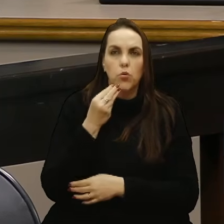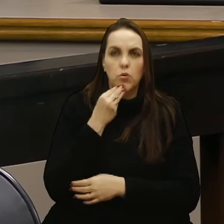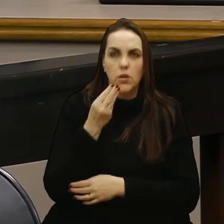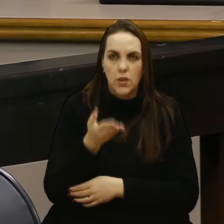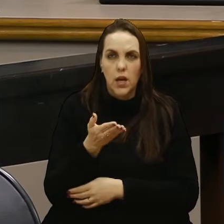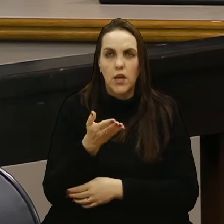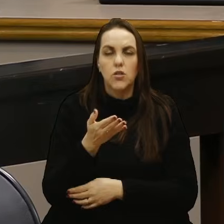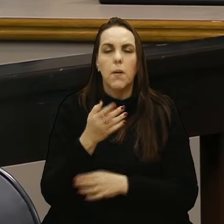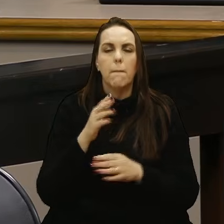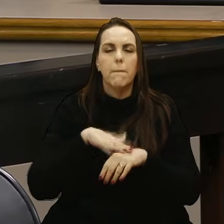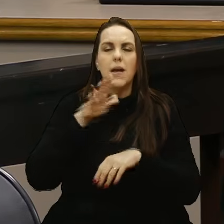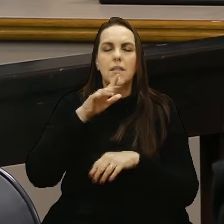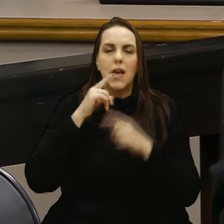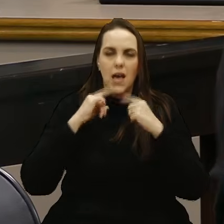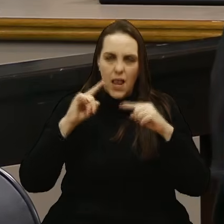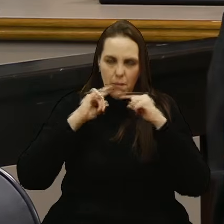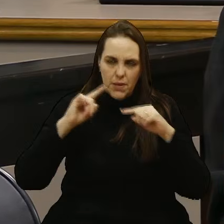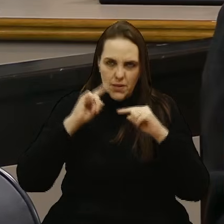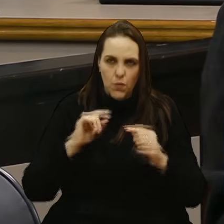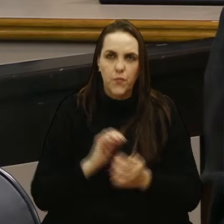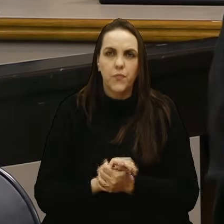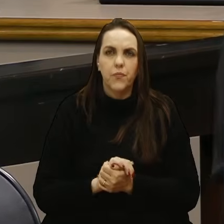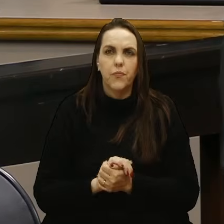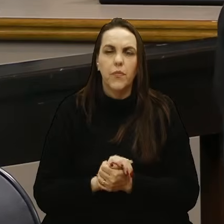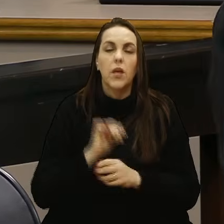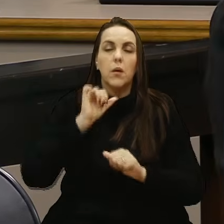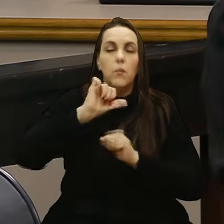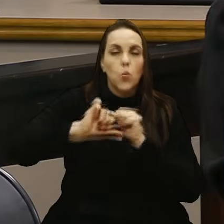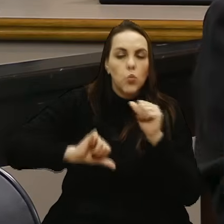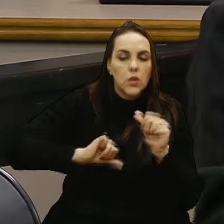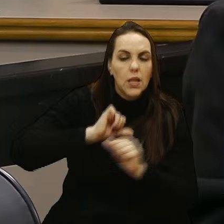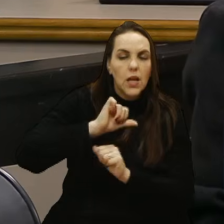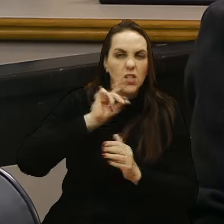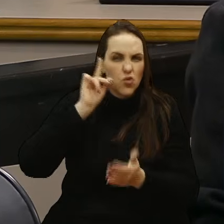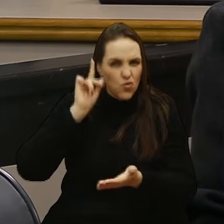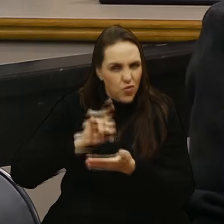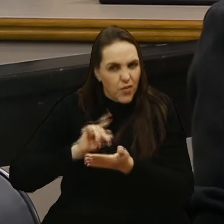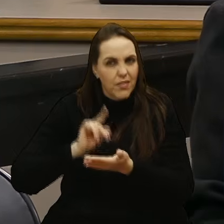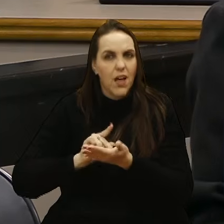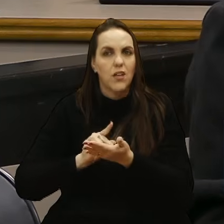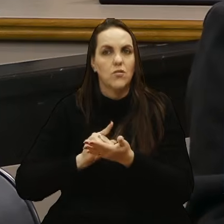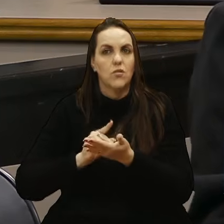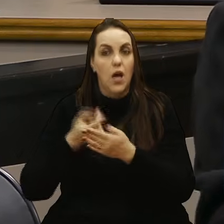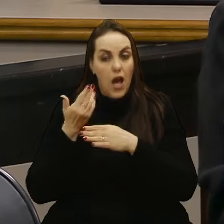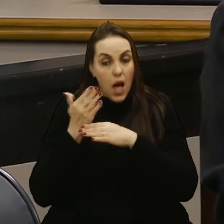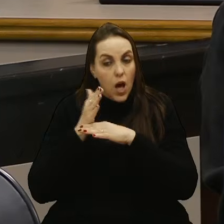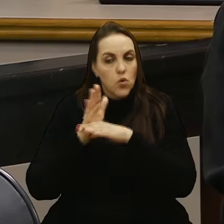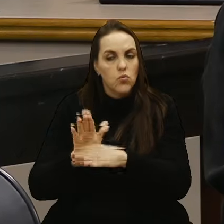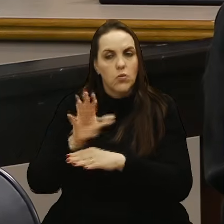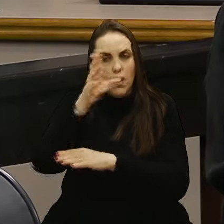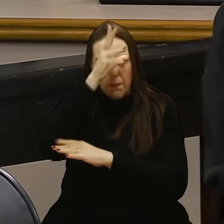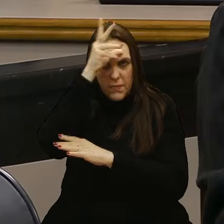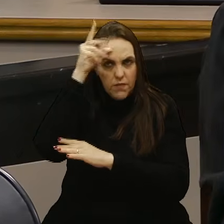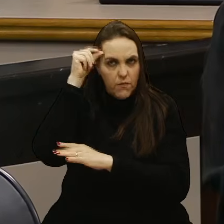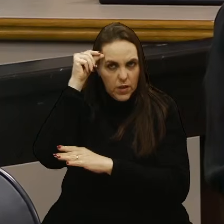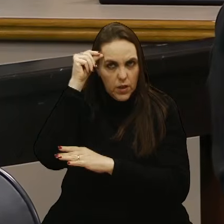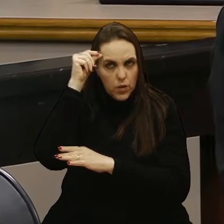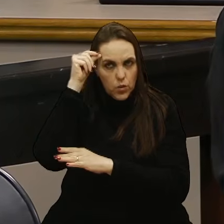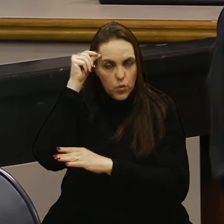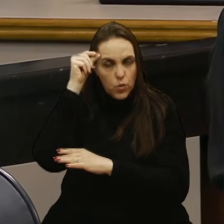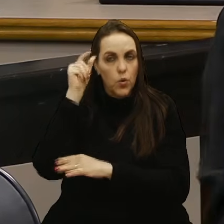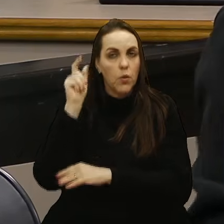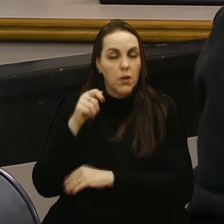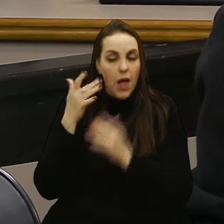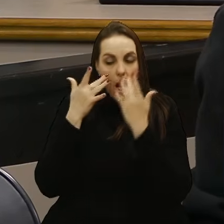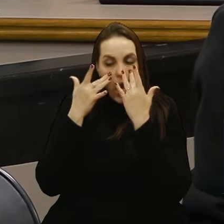maior reclamação. Para ter alguma mudança e para ajudar para que o prefeito e a prefeitura dê mais